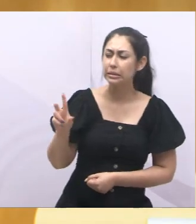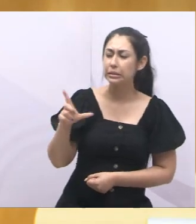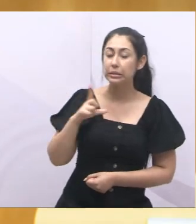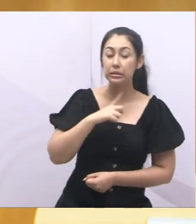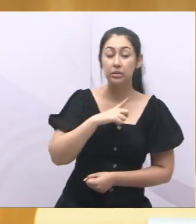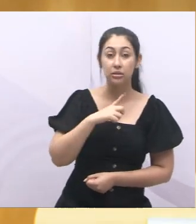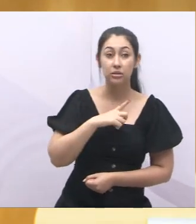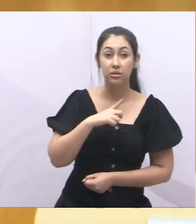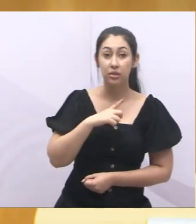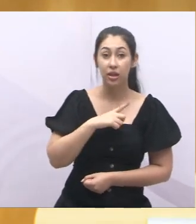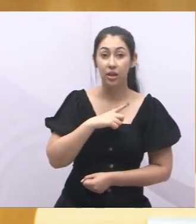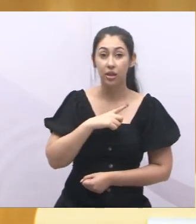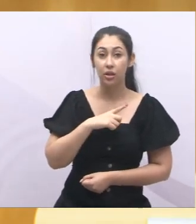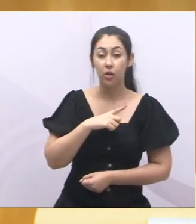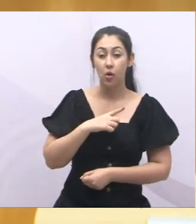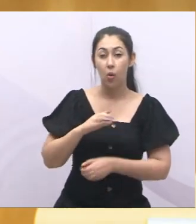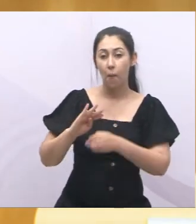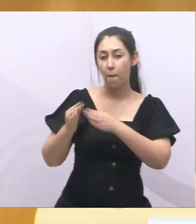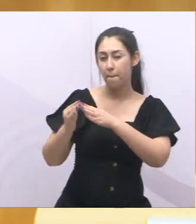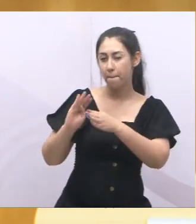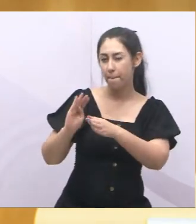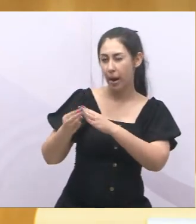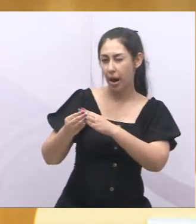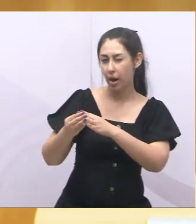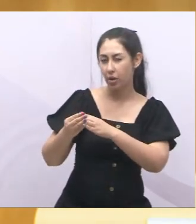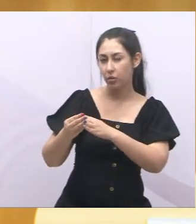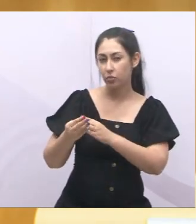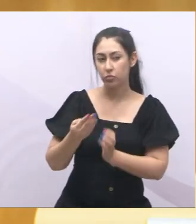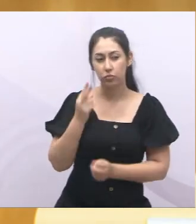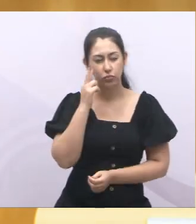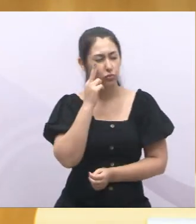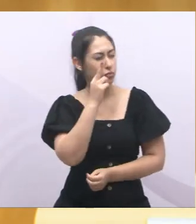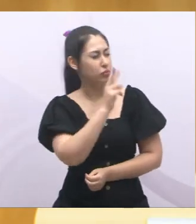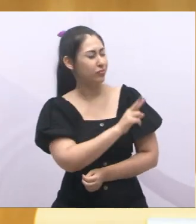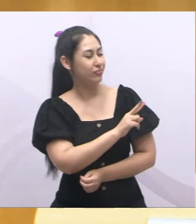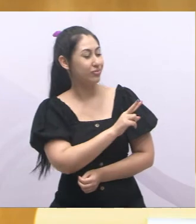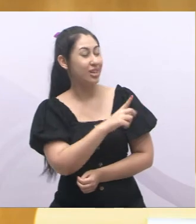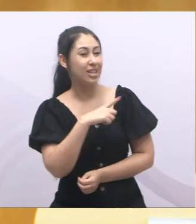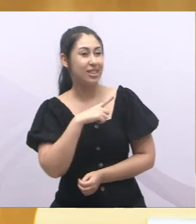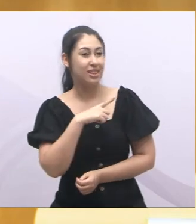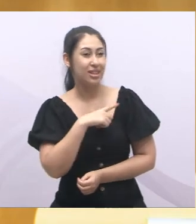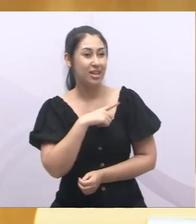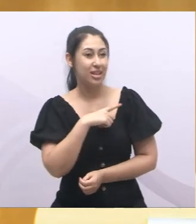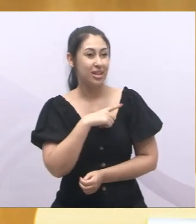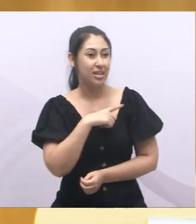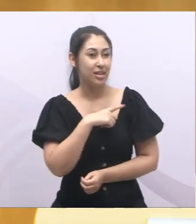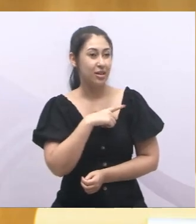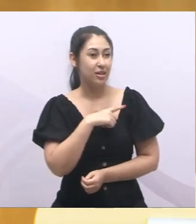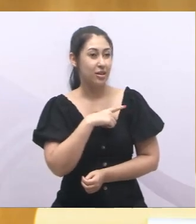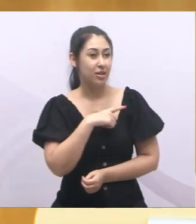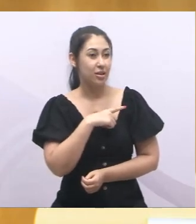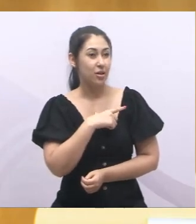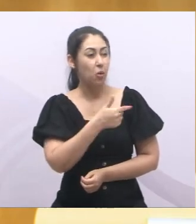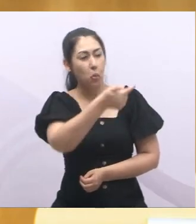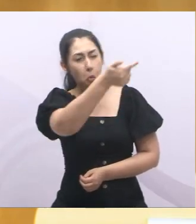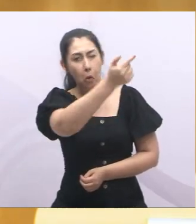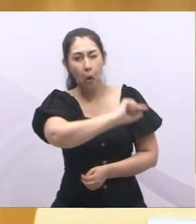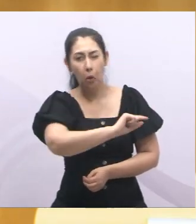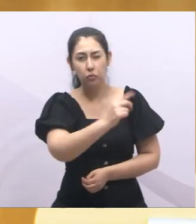encontrar o rio abaixo. Do lado esquerdo, nós vamos encontrar o Mirante e o Santa